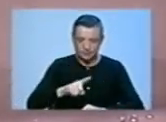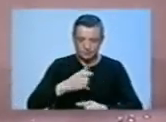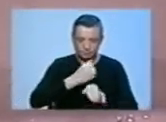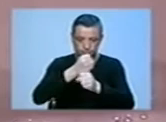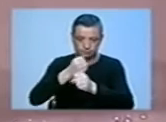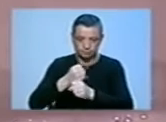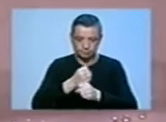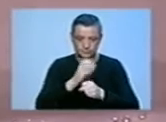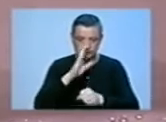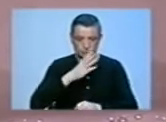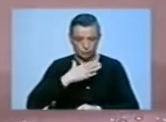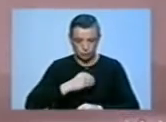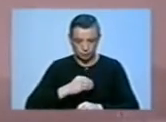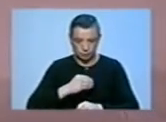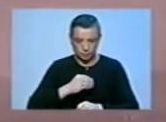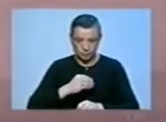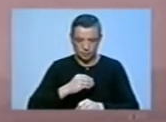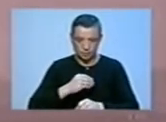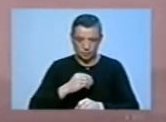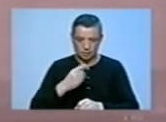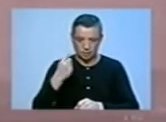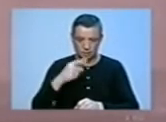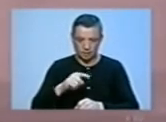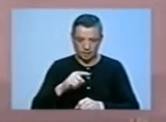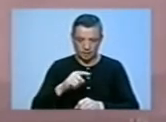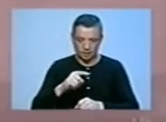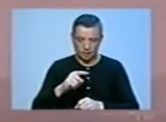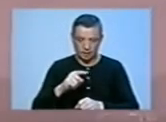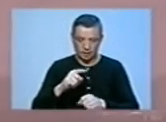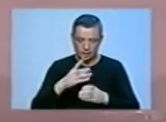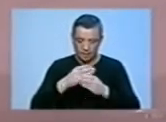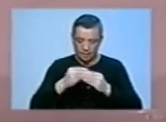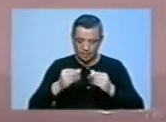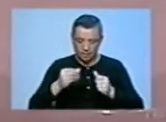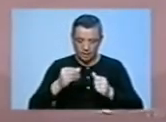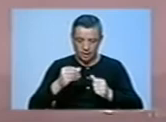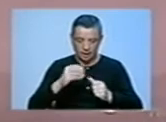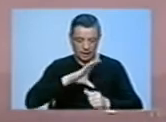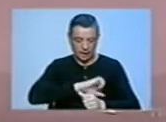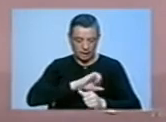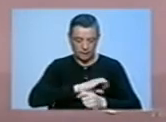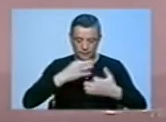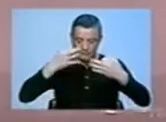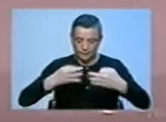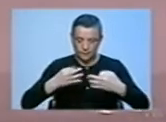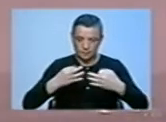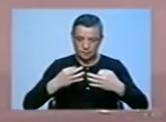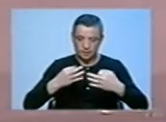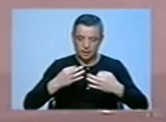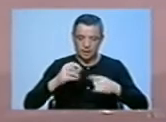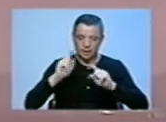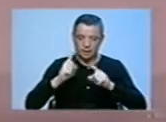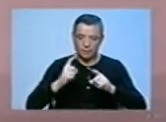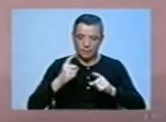gostaram e se quiserem dar um ar kusawa é este o creme de requeijão também podem triturar algumas framboesas